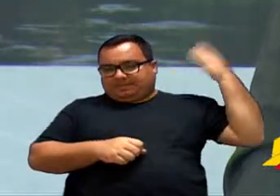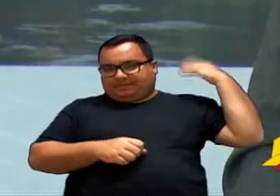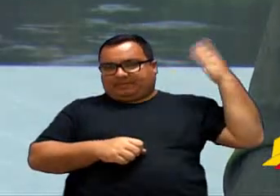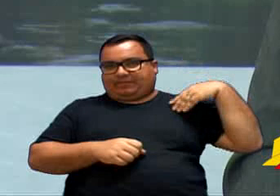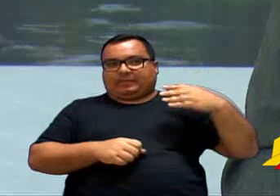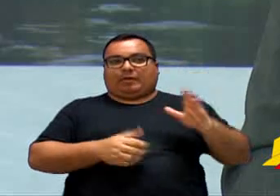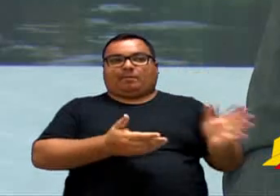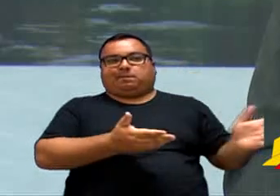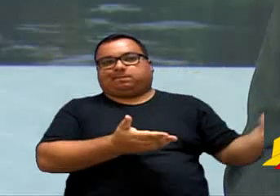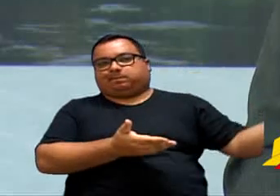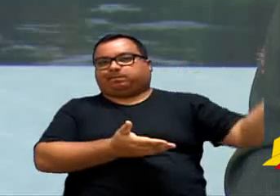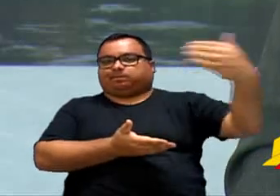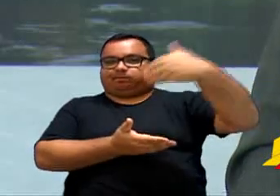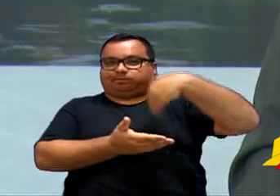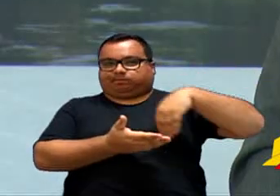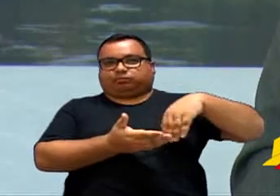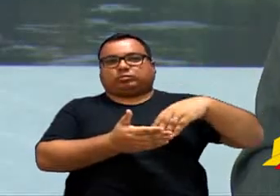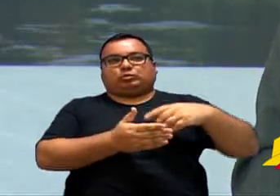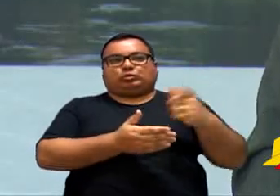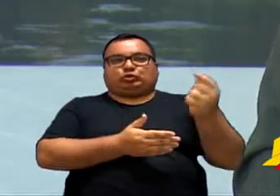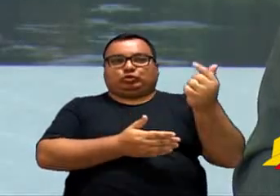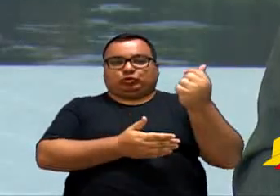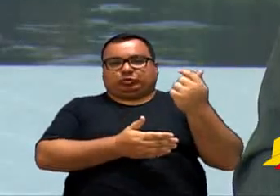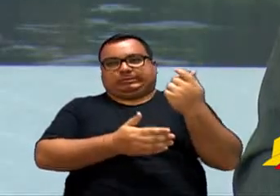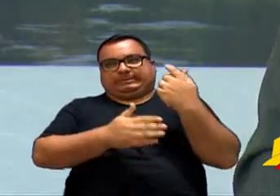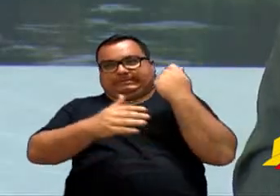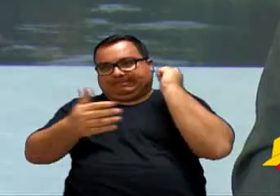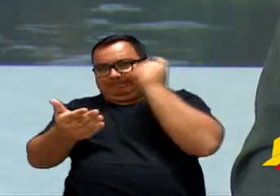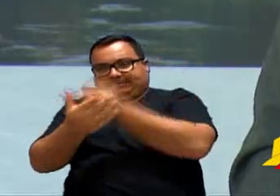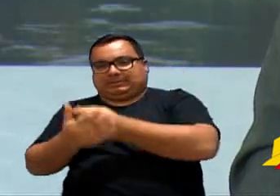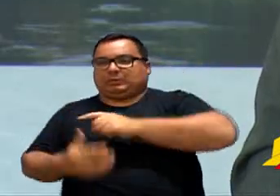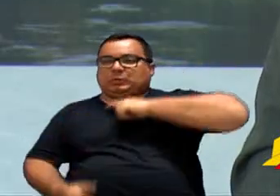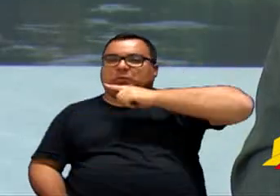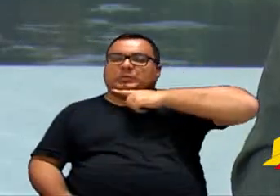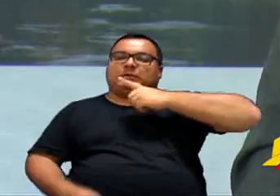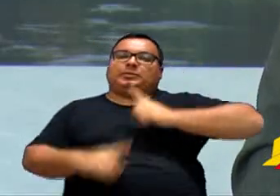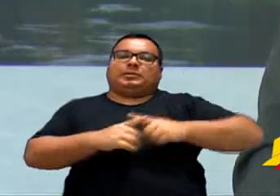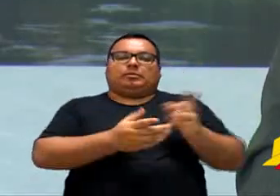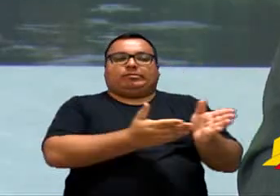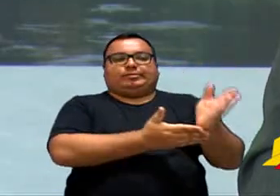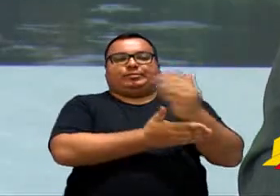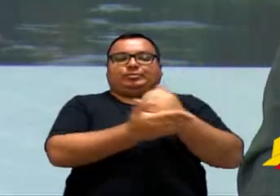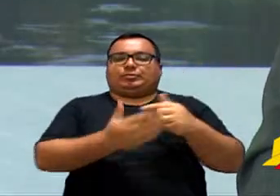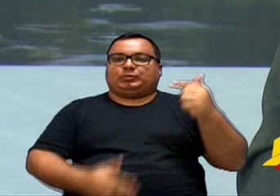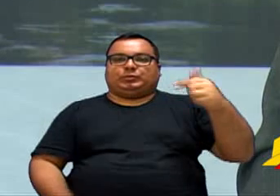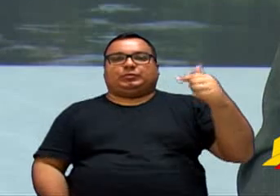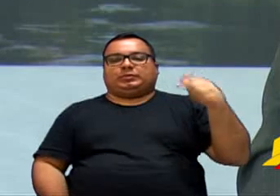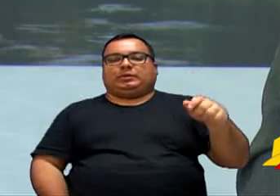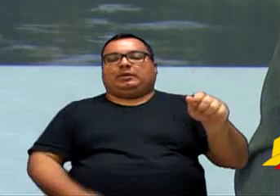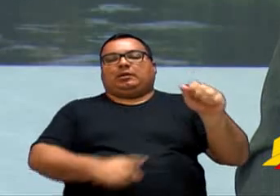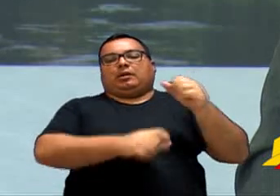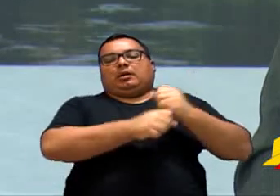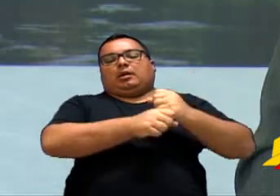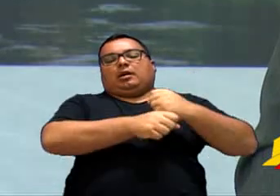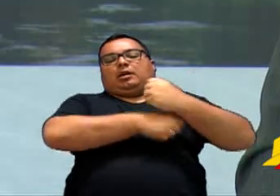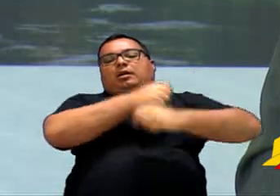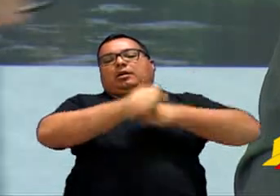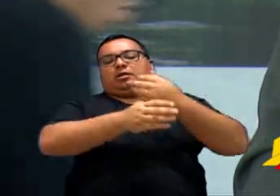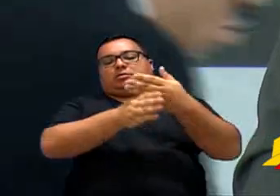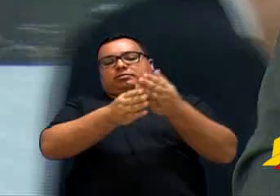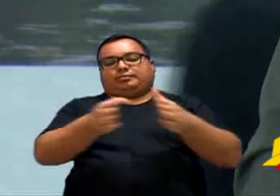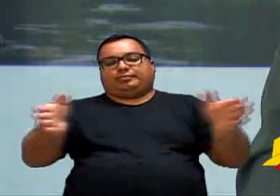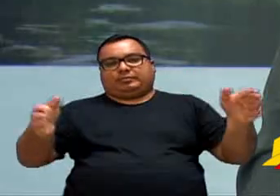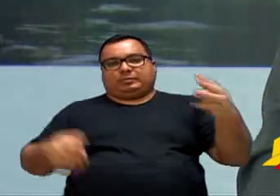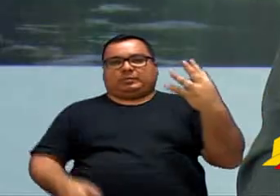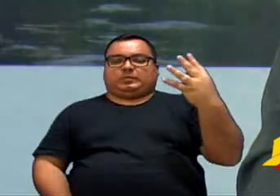e, consequentemente, criou um déficit. A prefeitura ficou devendo pelo menos 4 anos de recolhimento da parte patronal, que é na